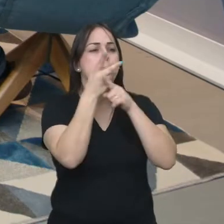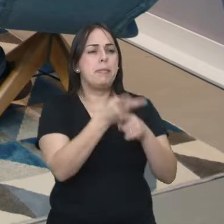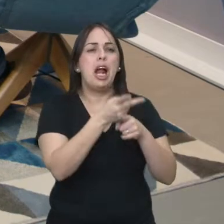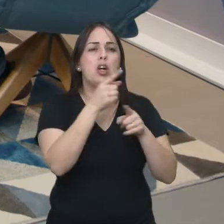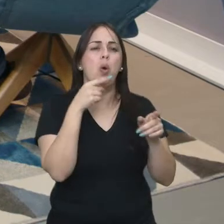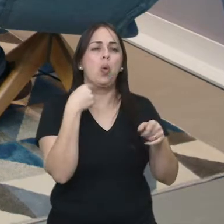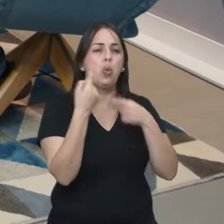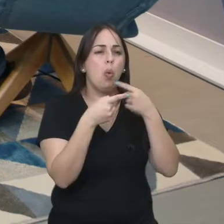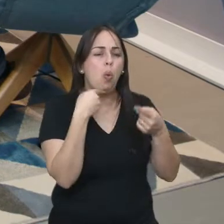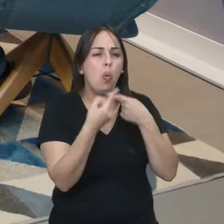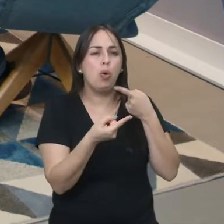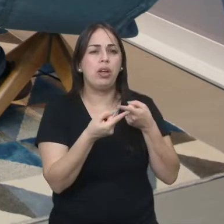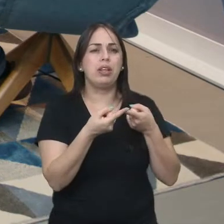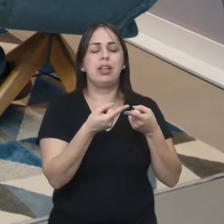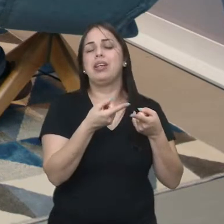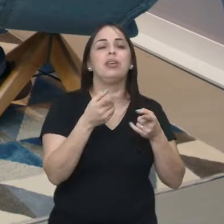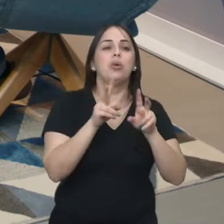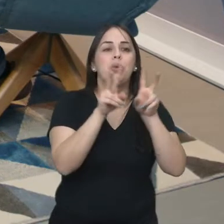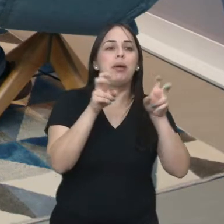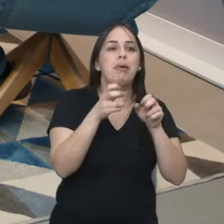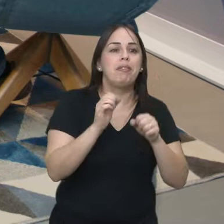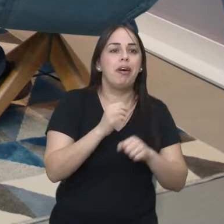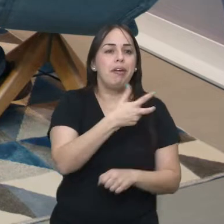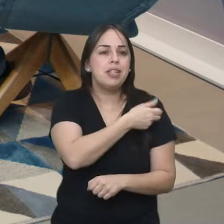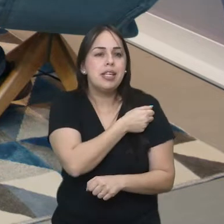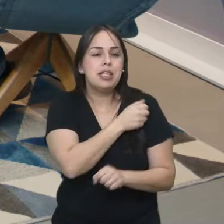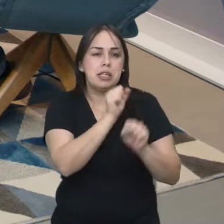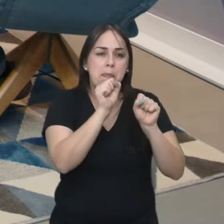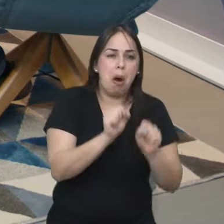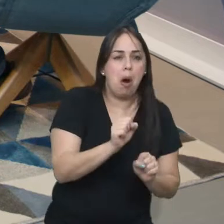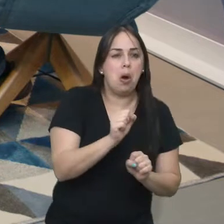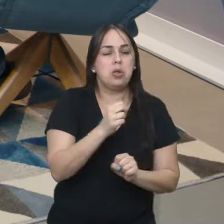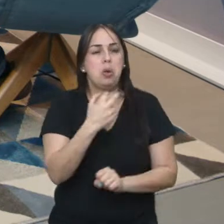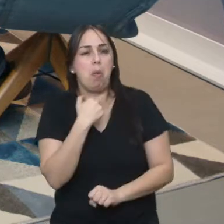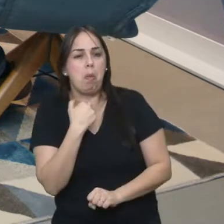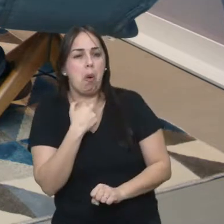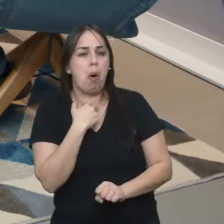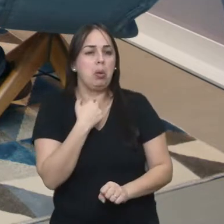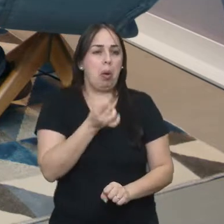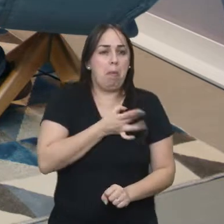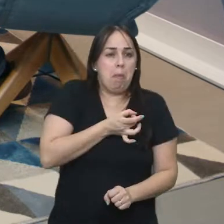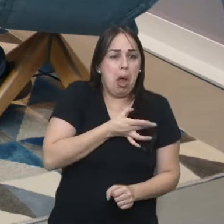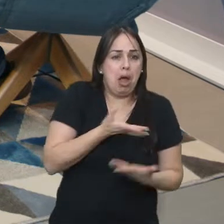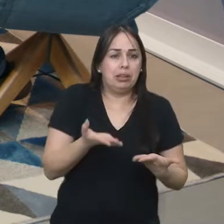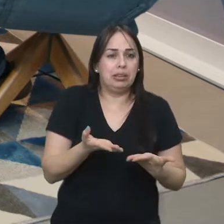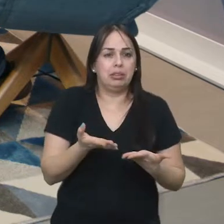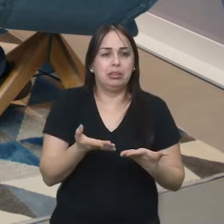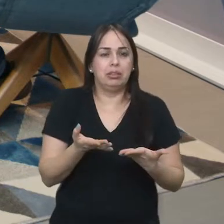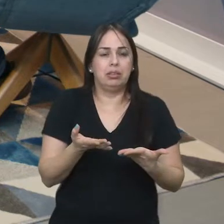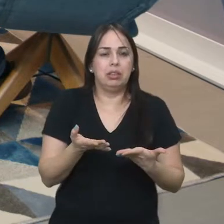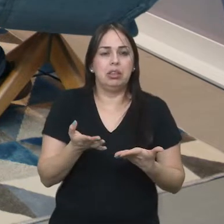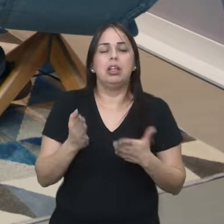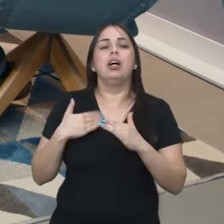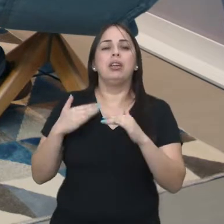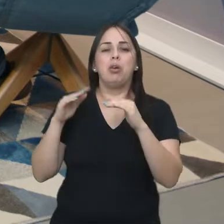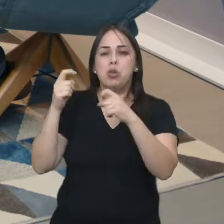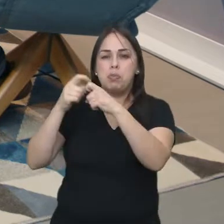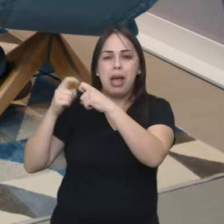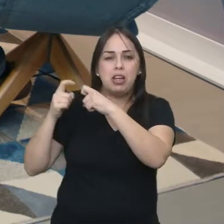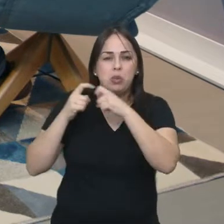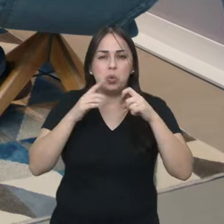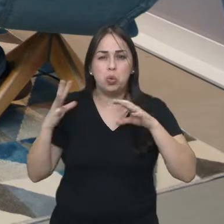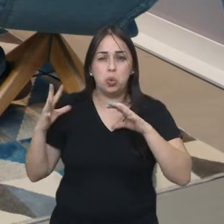muitos pacientes perguntando sobre a vacina, se deviam vacinar, que estavam com medo. Houve um consenso médico